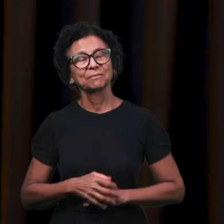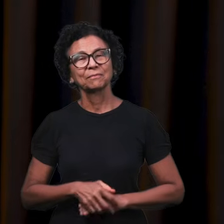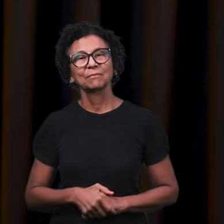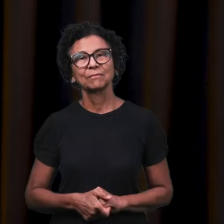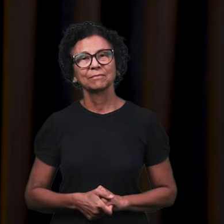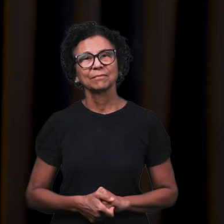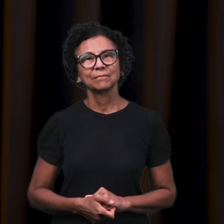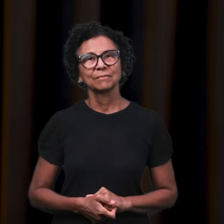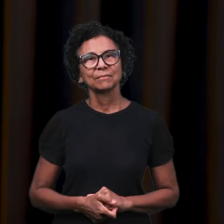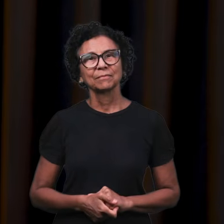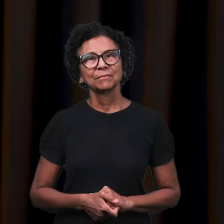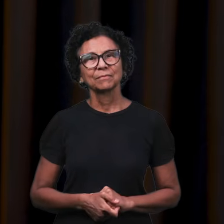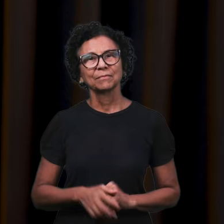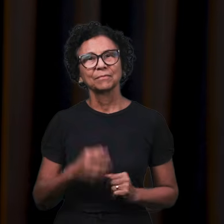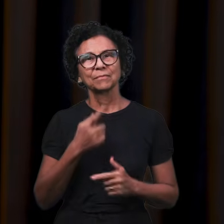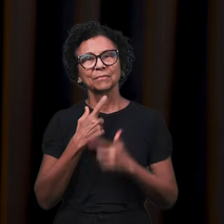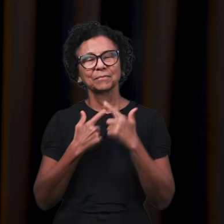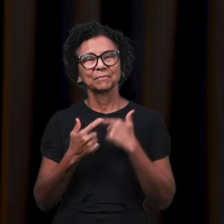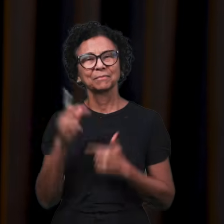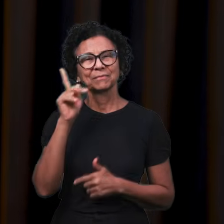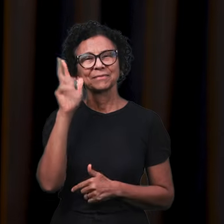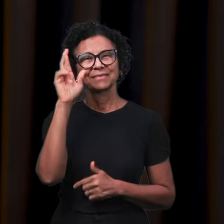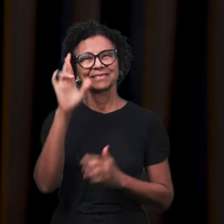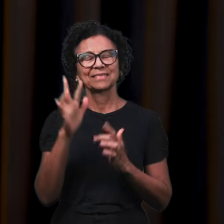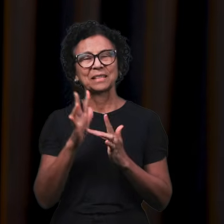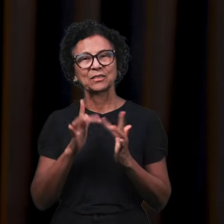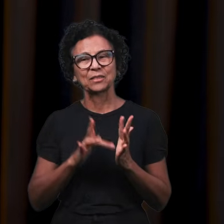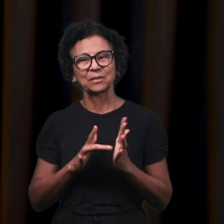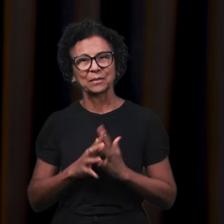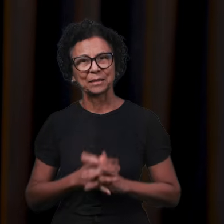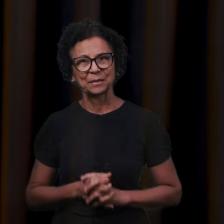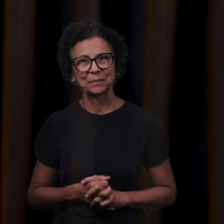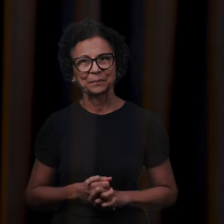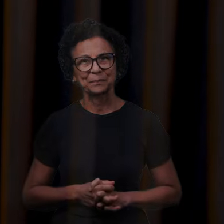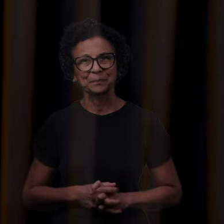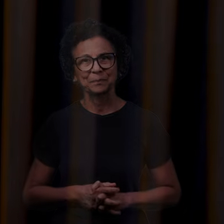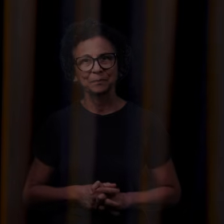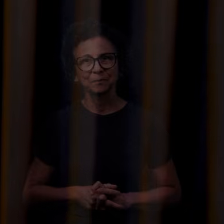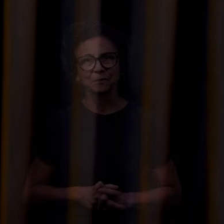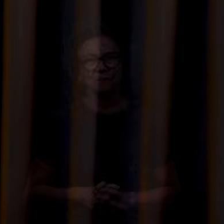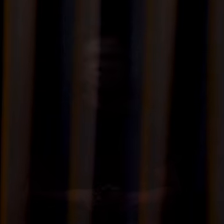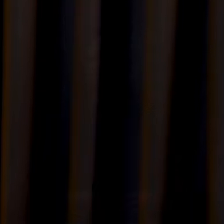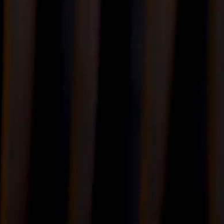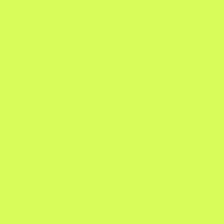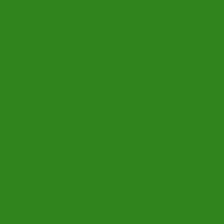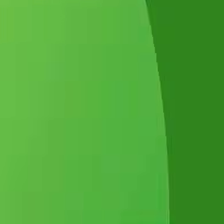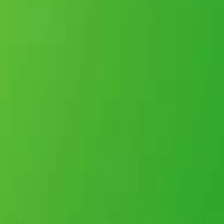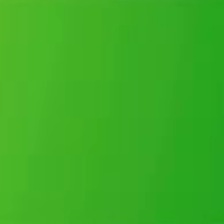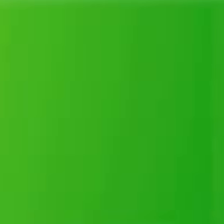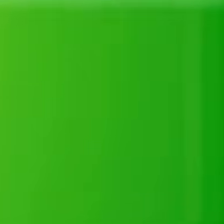Amém. E nós nos despedimos assim, desejando a todos a paz do Senhor Jesus.